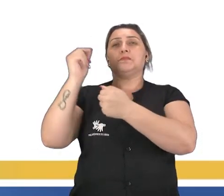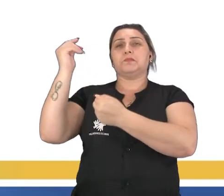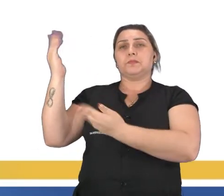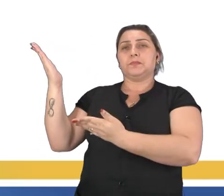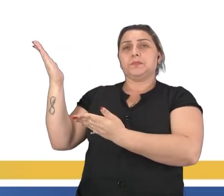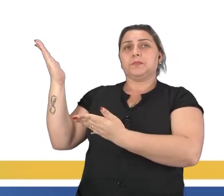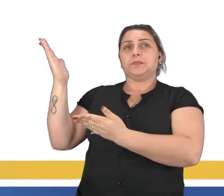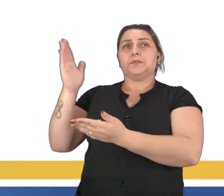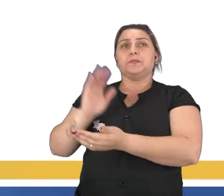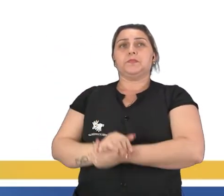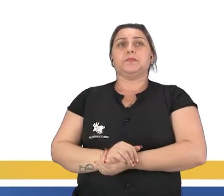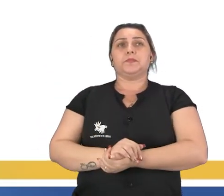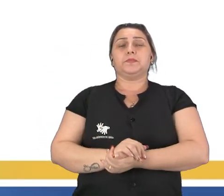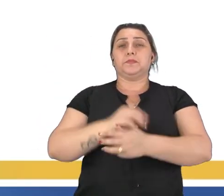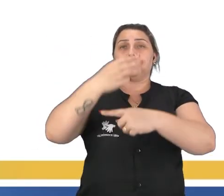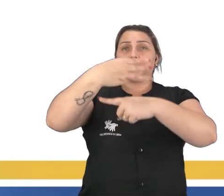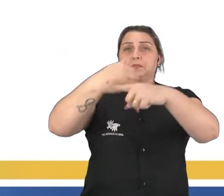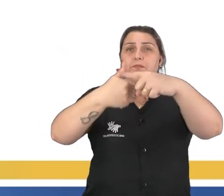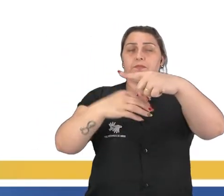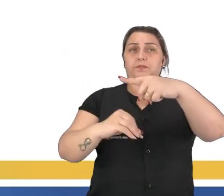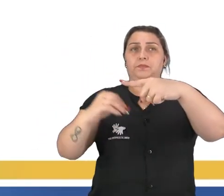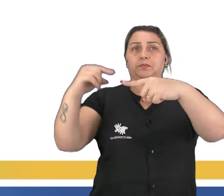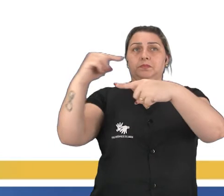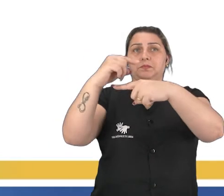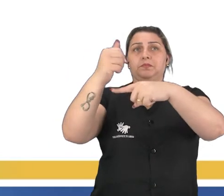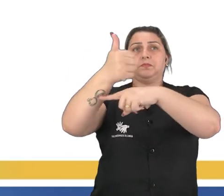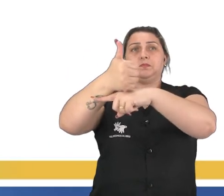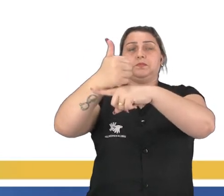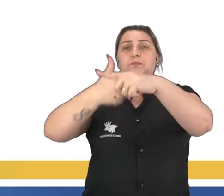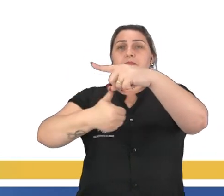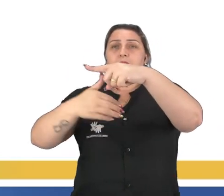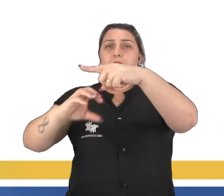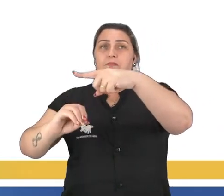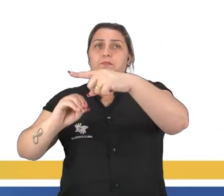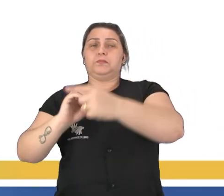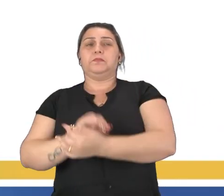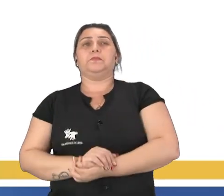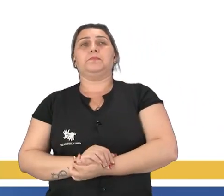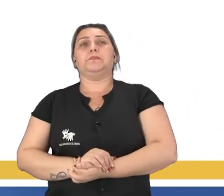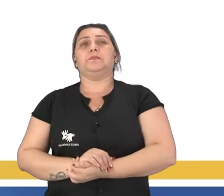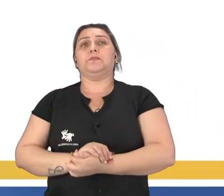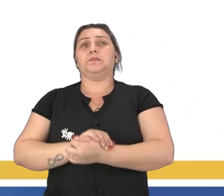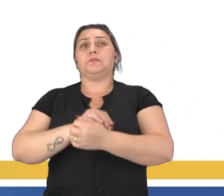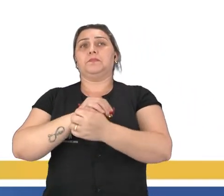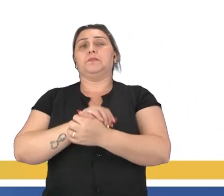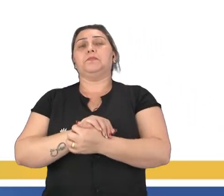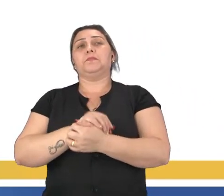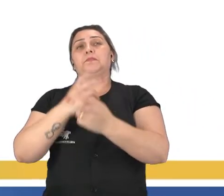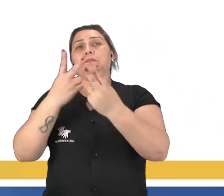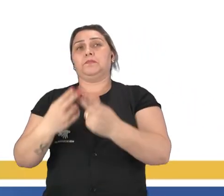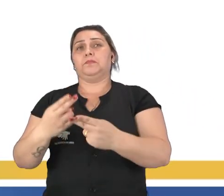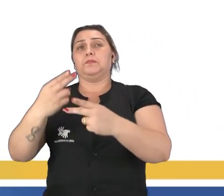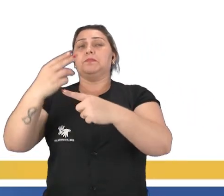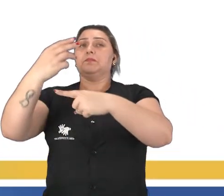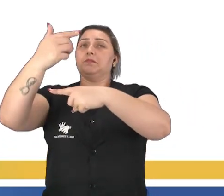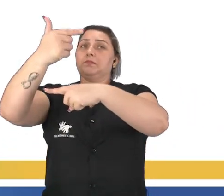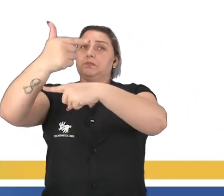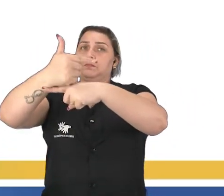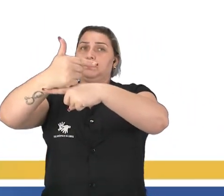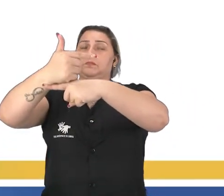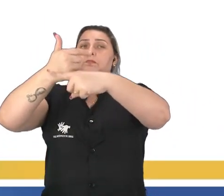seguinte subtração. Temos 3/10 menos 1/10, que vai ser igual a 3 menos